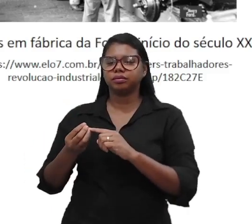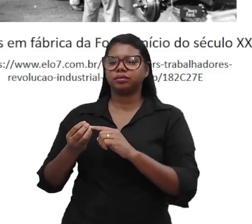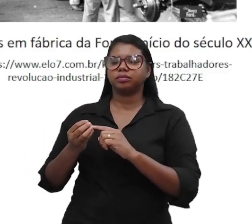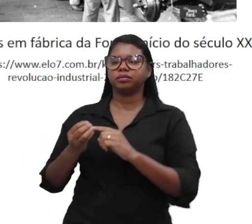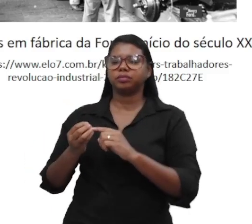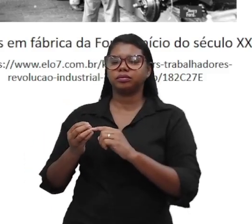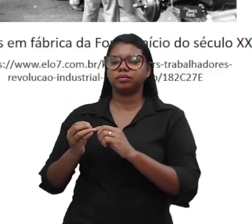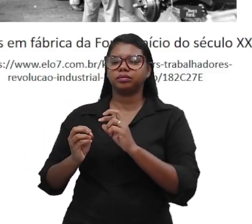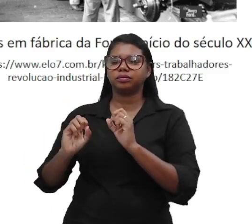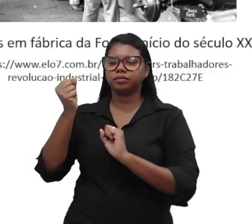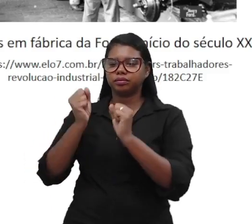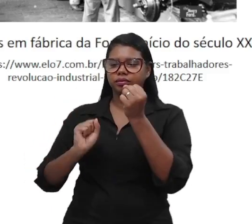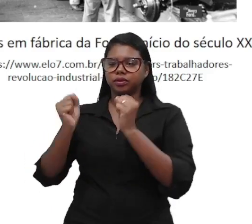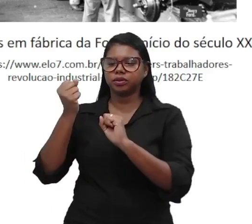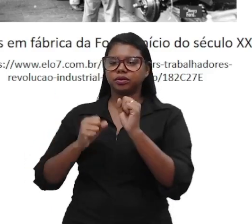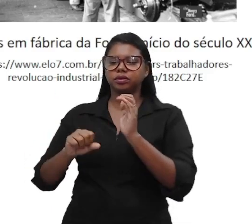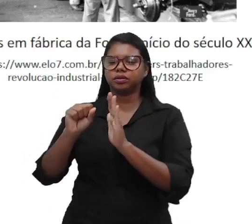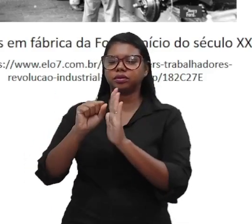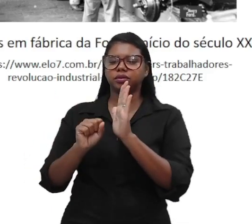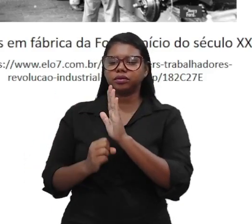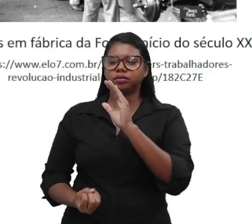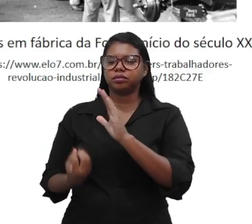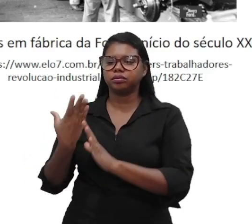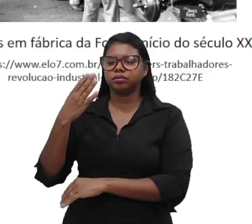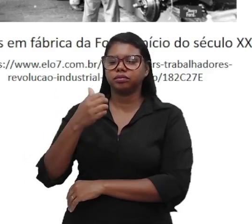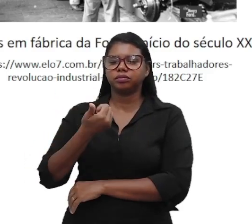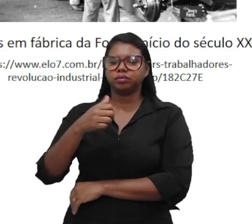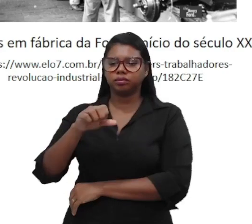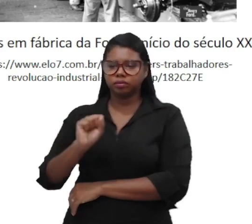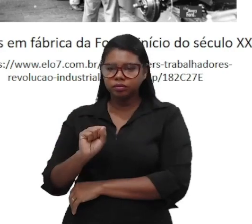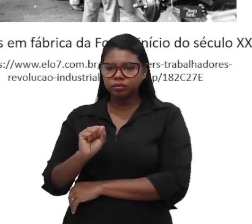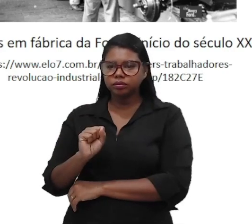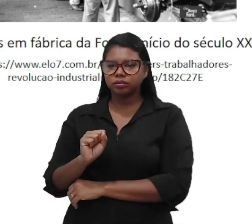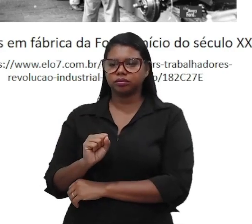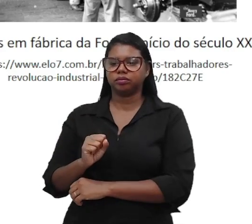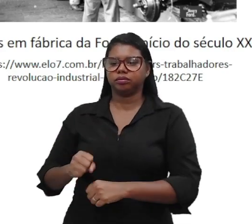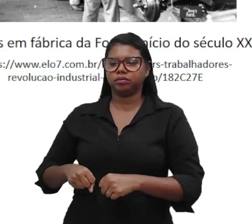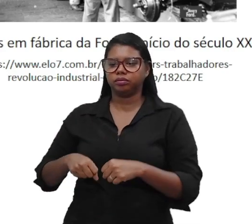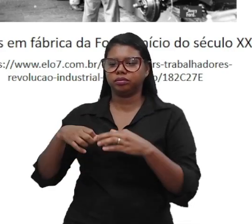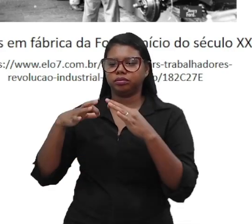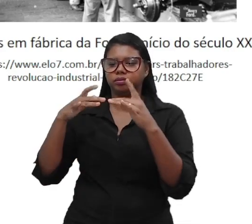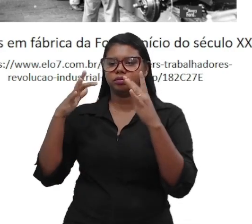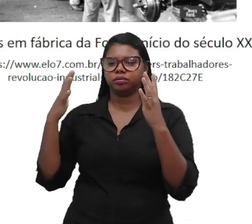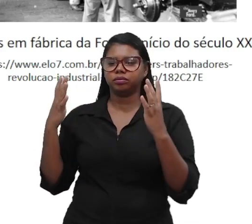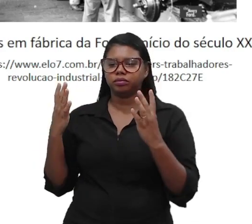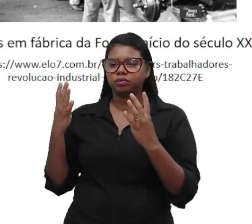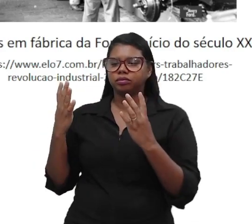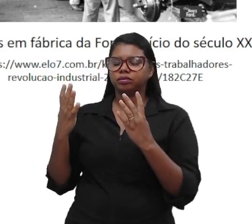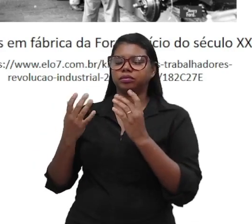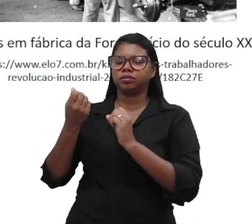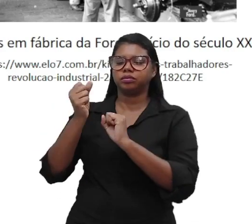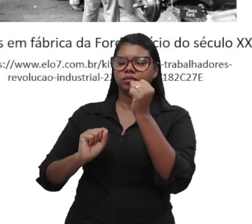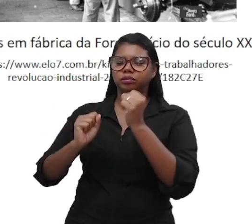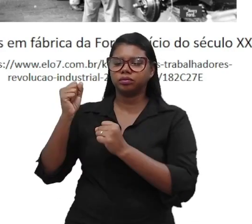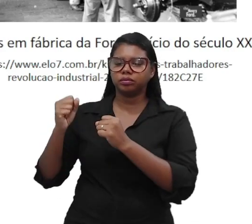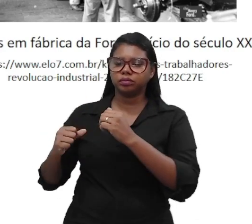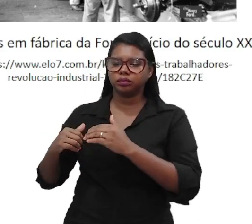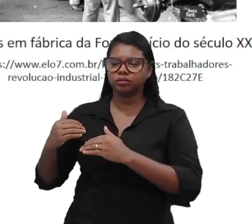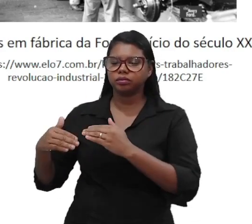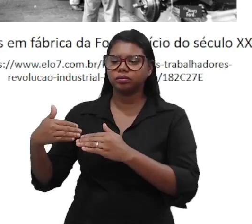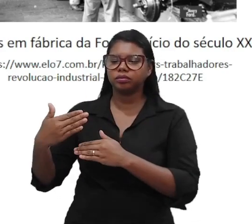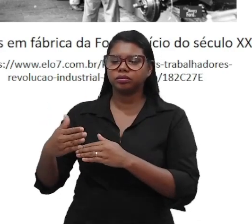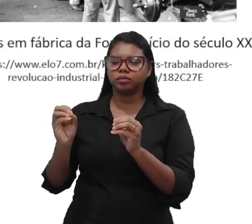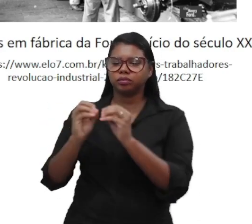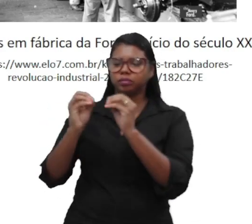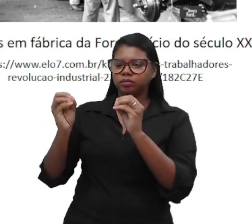século XVIII. Né? O surgimento das máquinas a vapor, né, vai dar início a todo um processo de